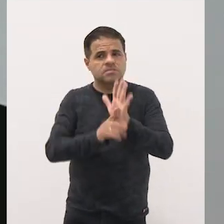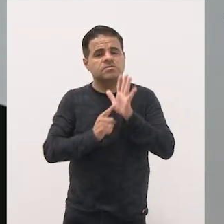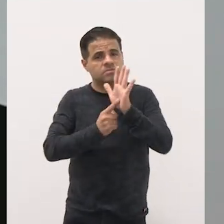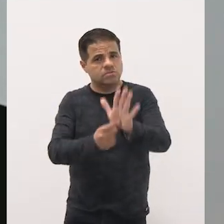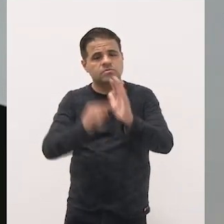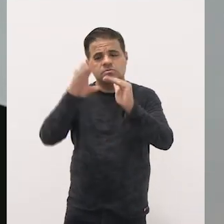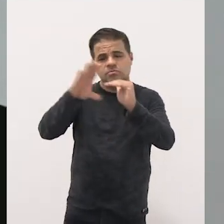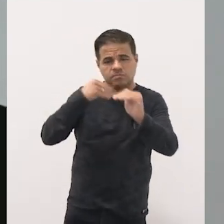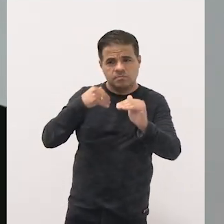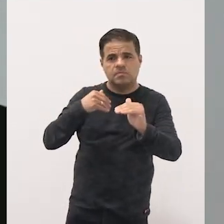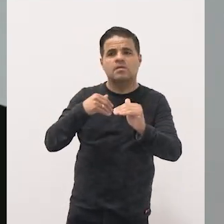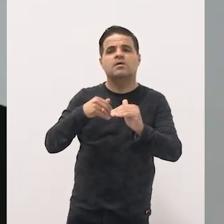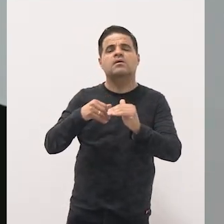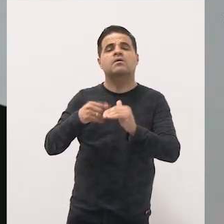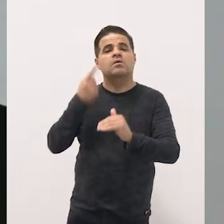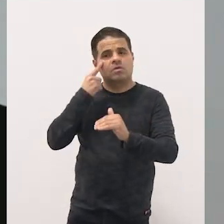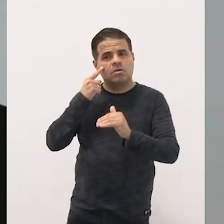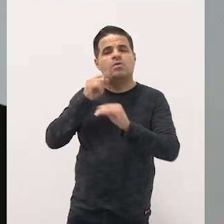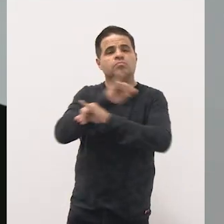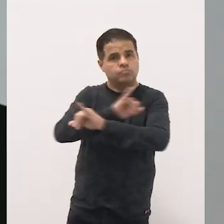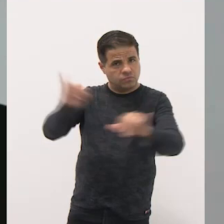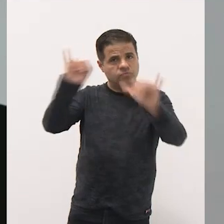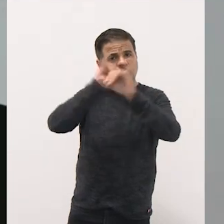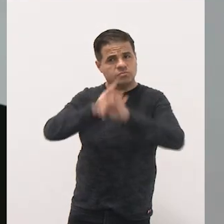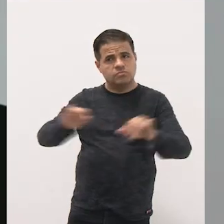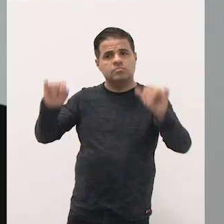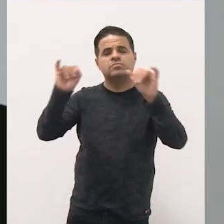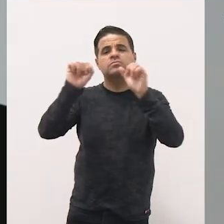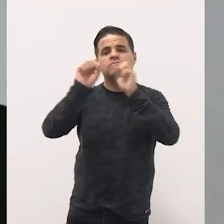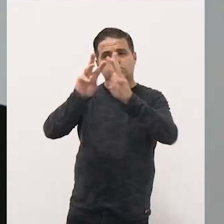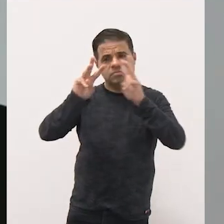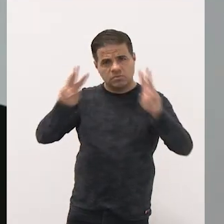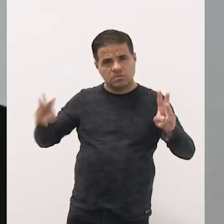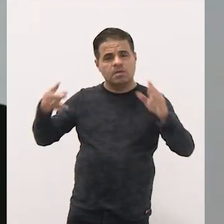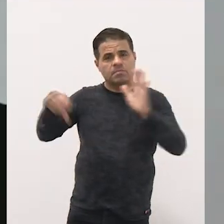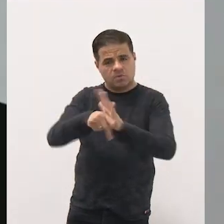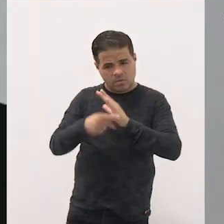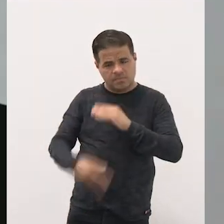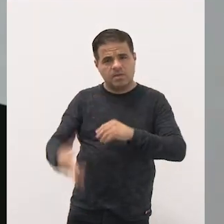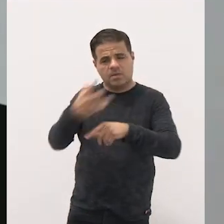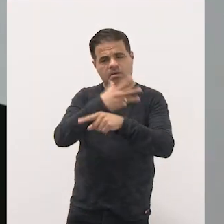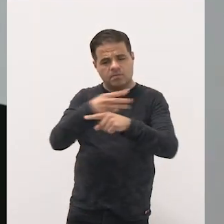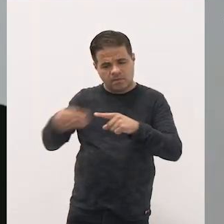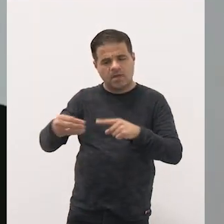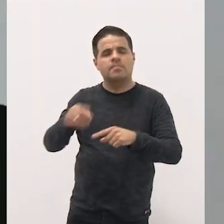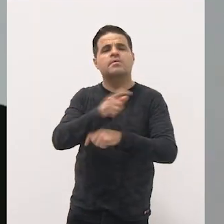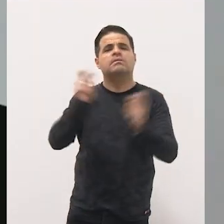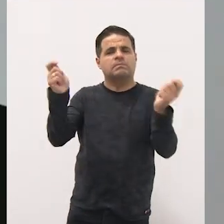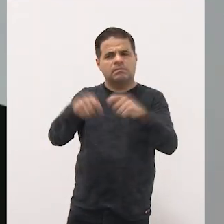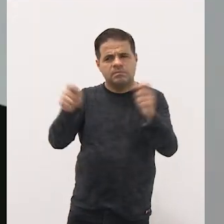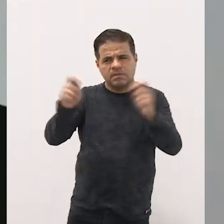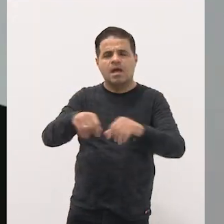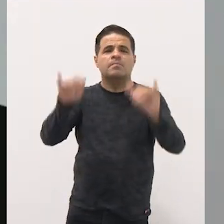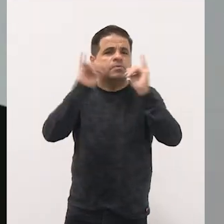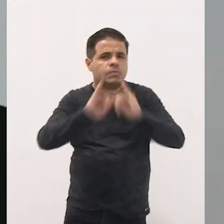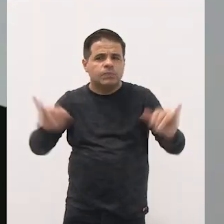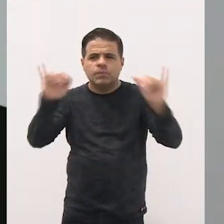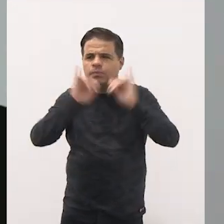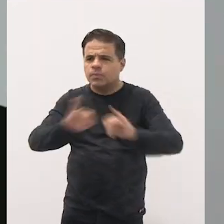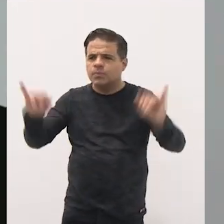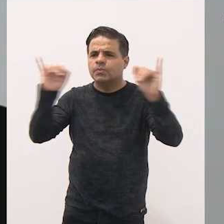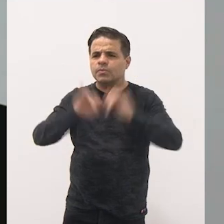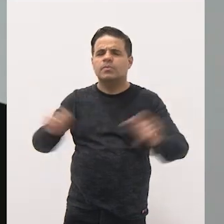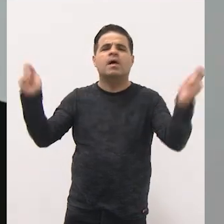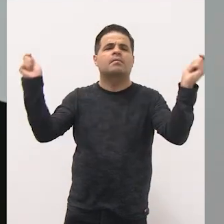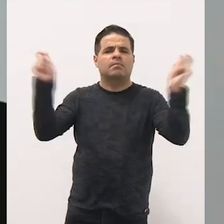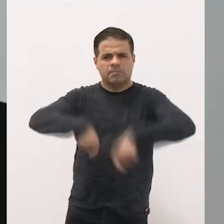por e-mail, eu faço chegar e divulgar no site da IFAP. A gente tem como fazer essa divulgação, sim,